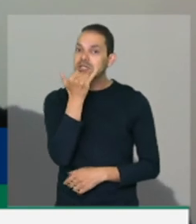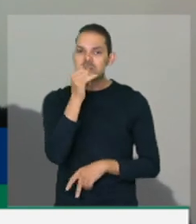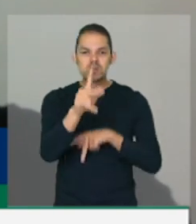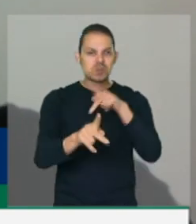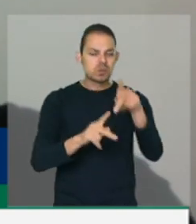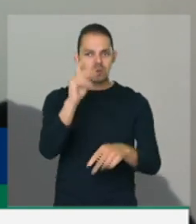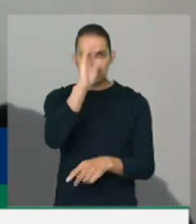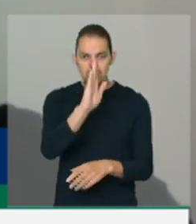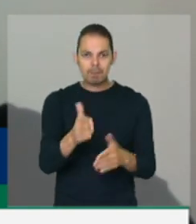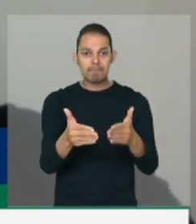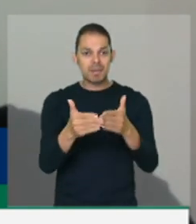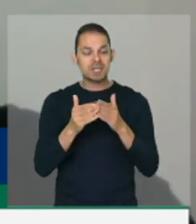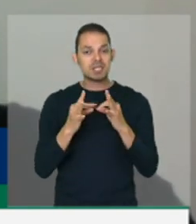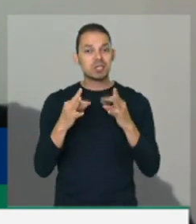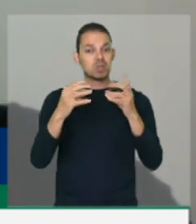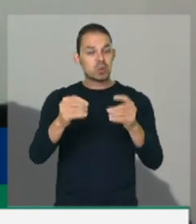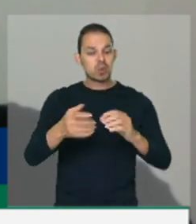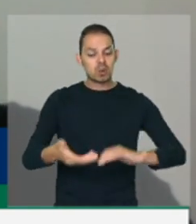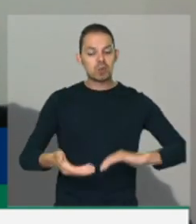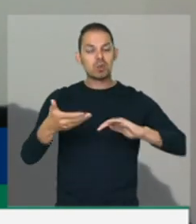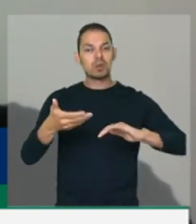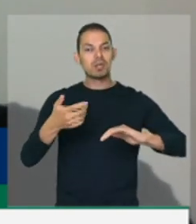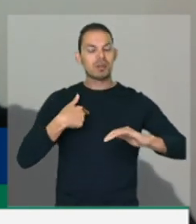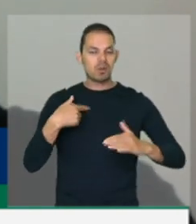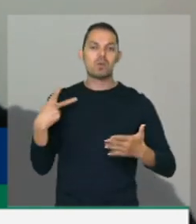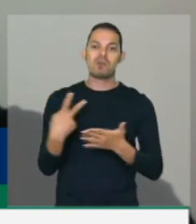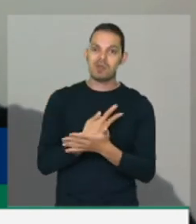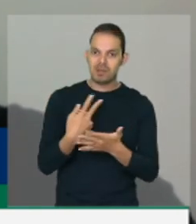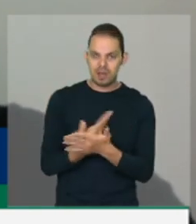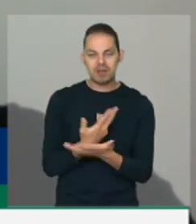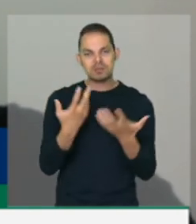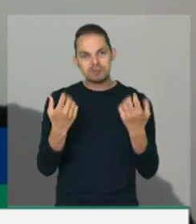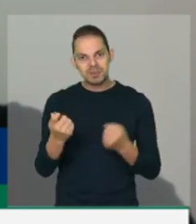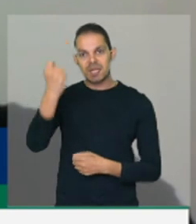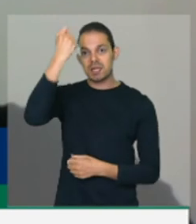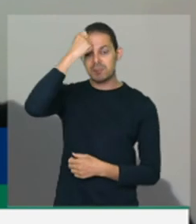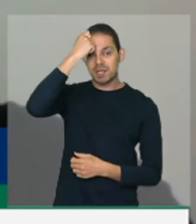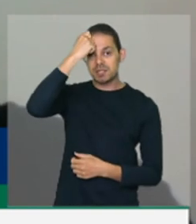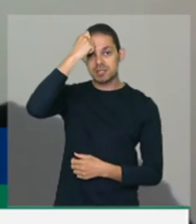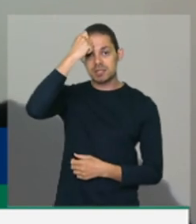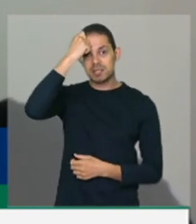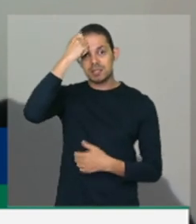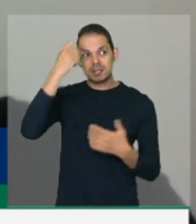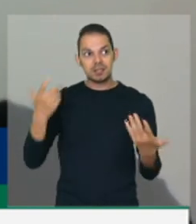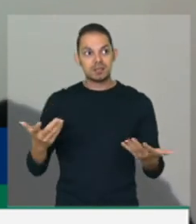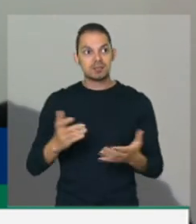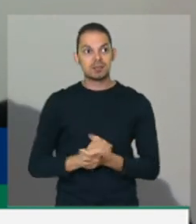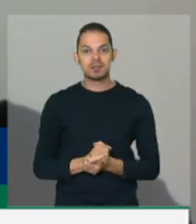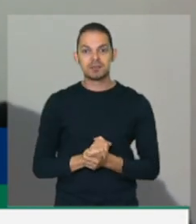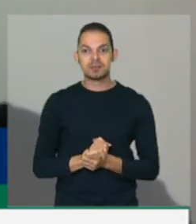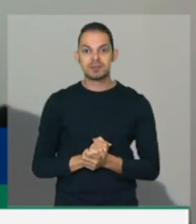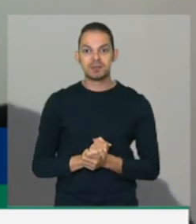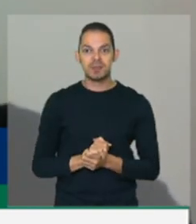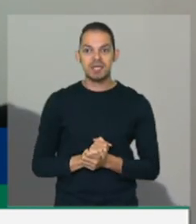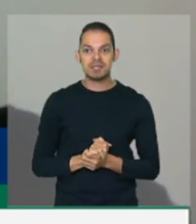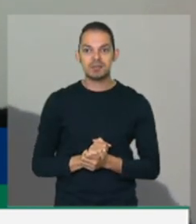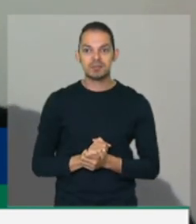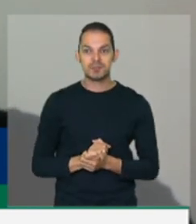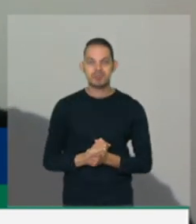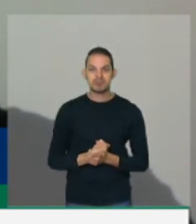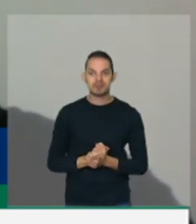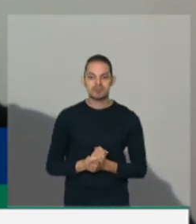brasileiro, pedi a todo o parlamento. Me equivoquei, reconheci. Portanto, jamais gostaria de fazê-lo dessa maneira novamente.